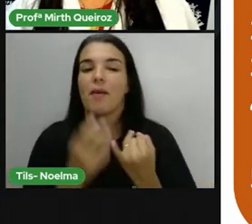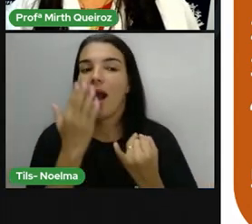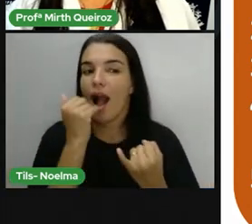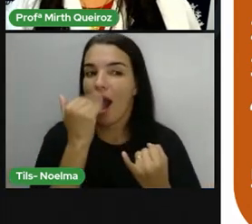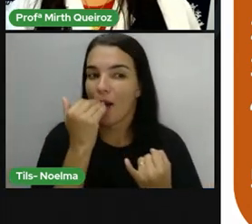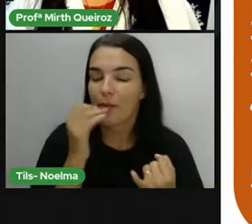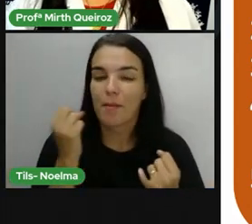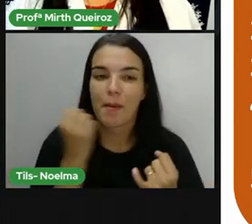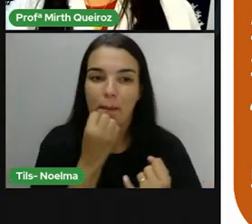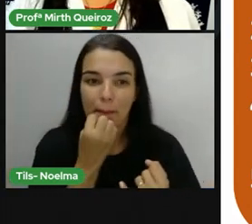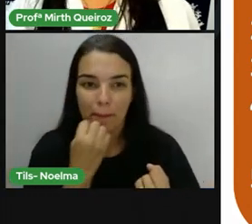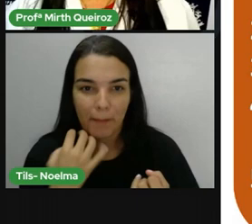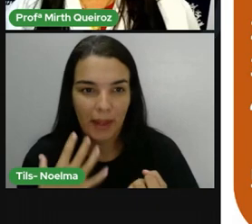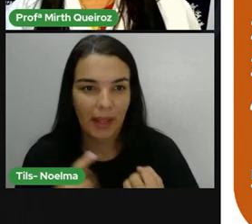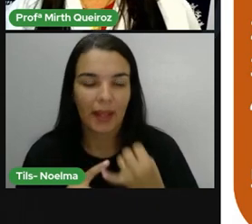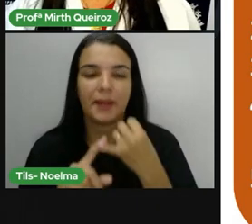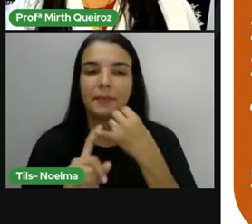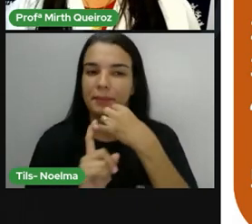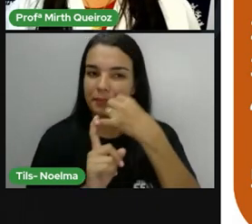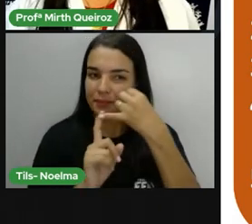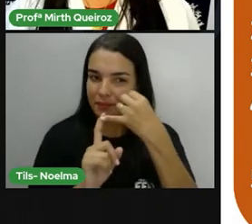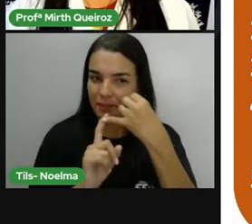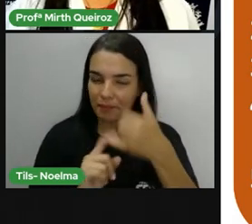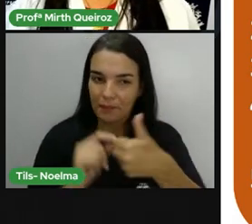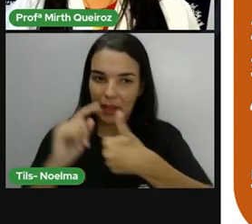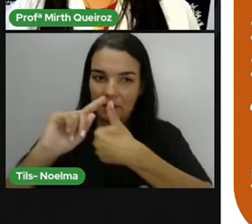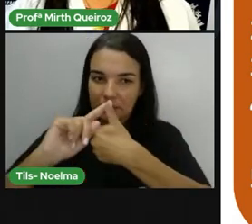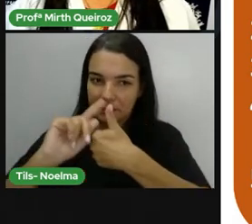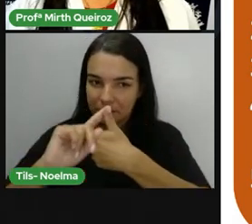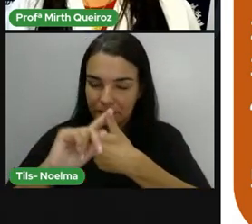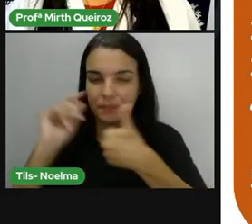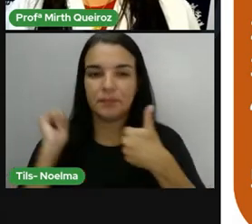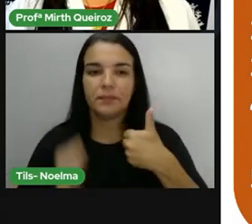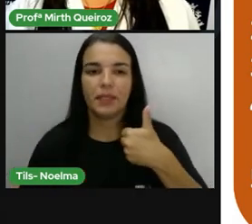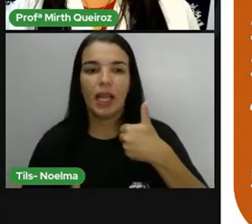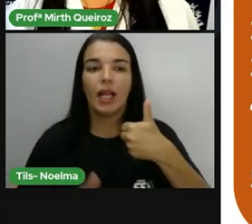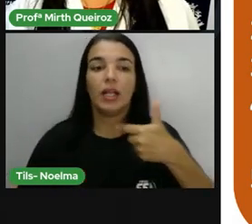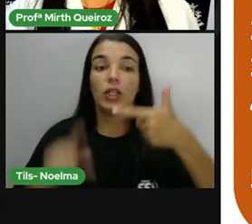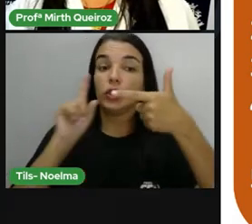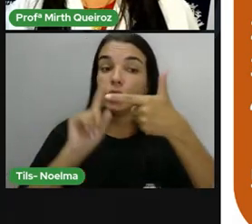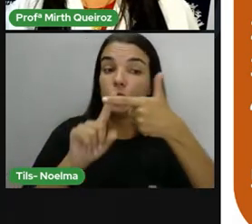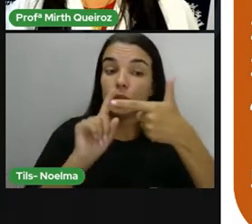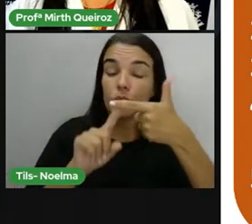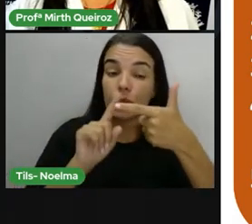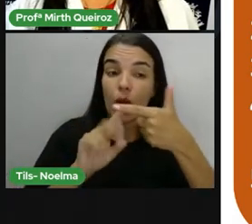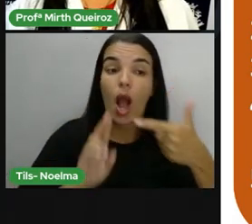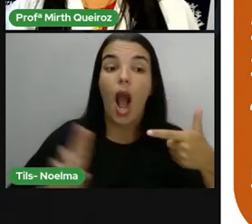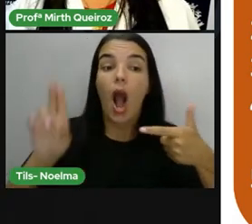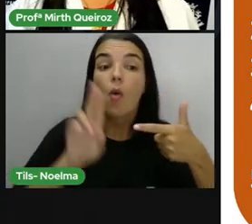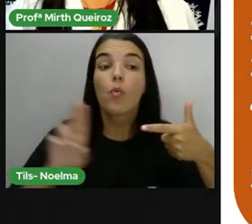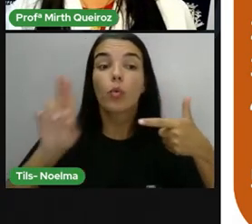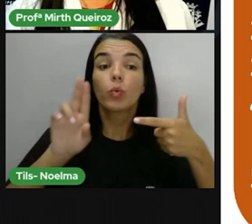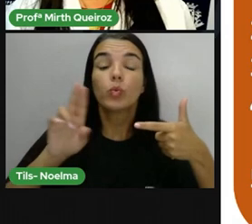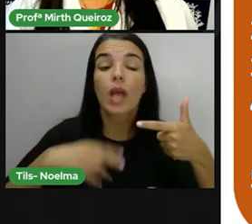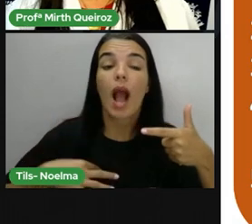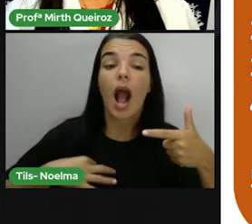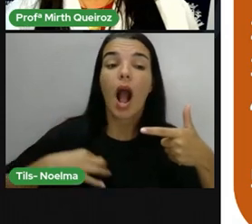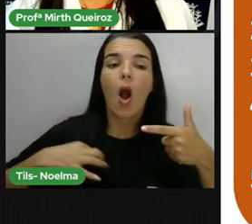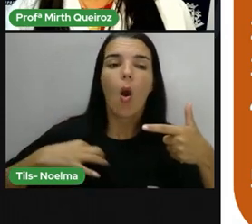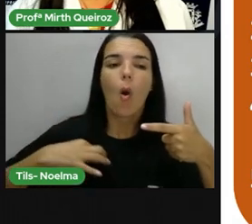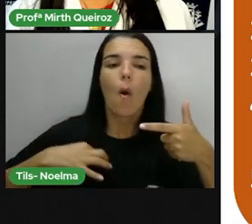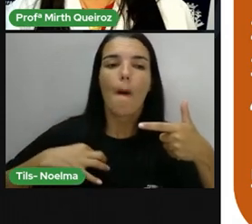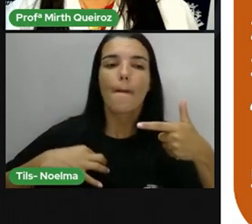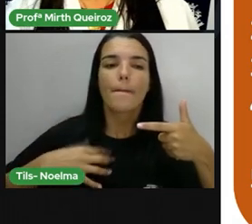tem que comer bem e tem que tomar bastante água, né? Use roupas confortáveis. A gente não vai fazer